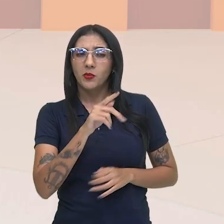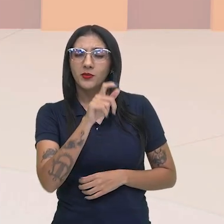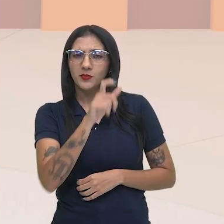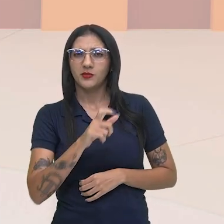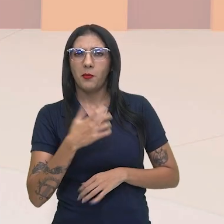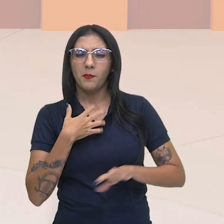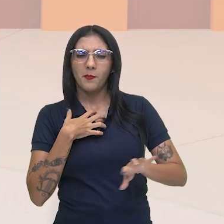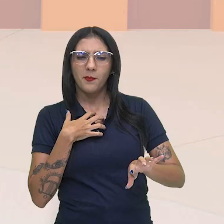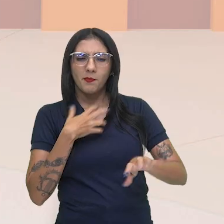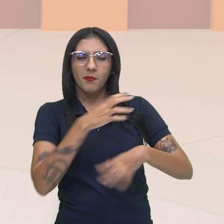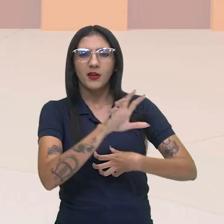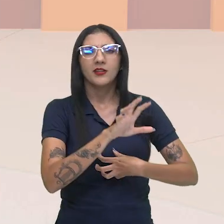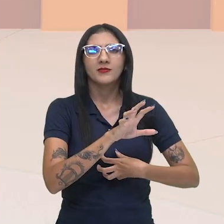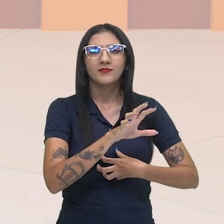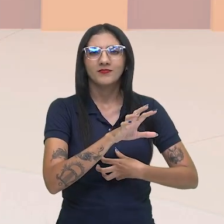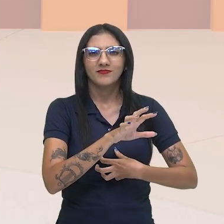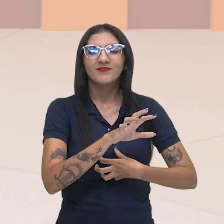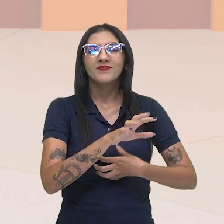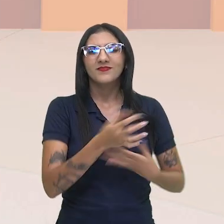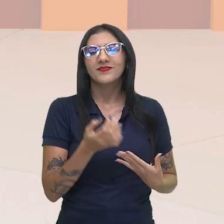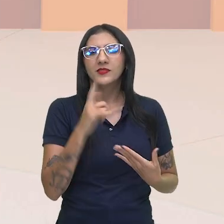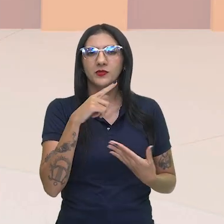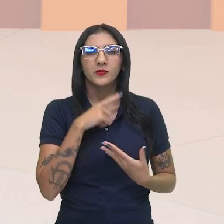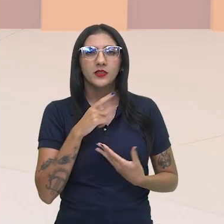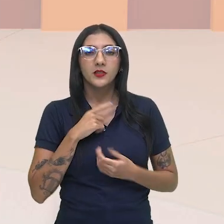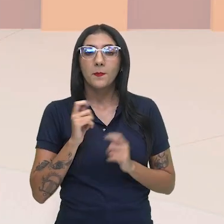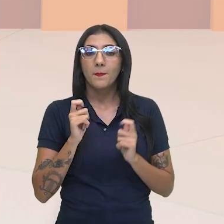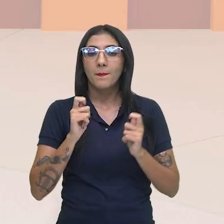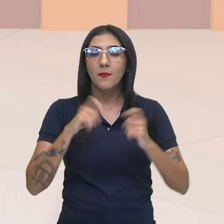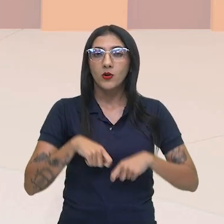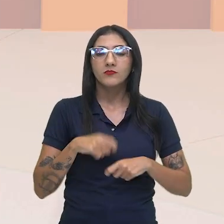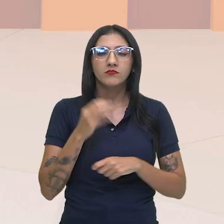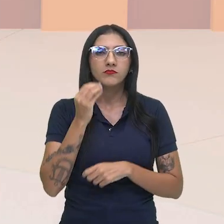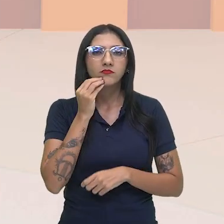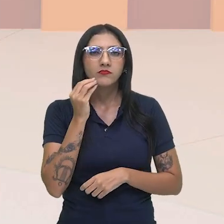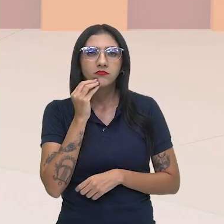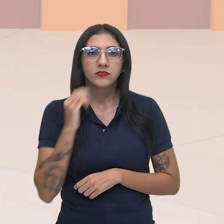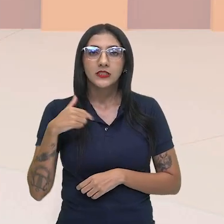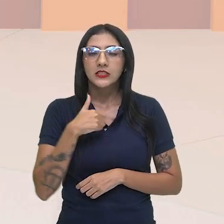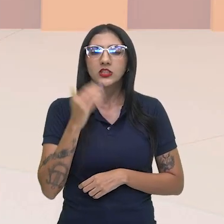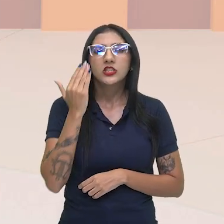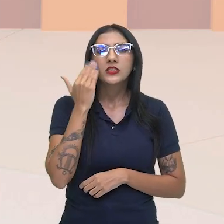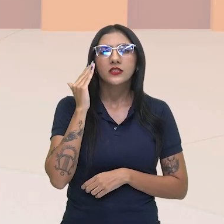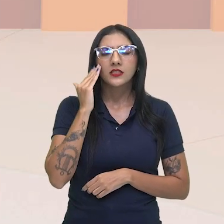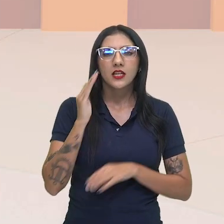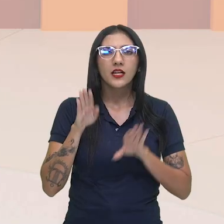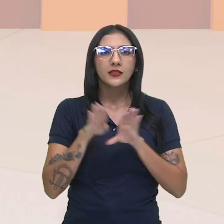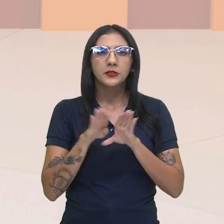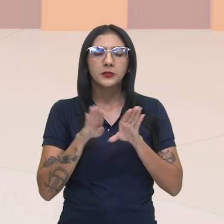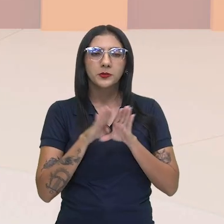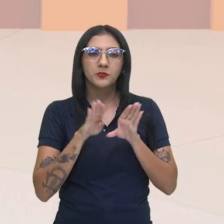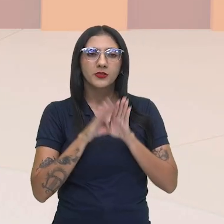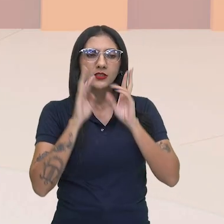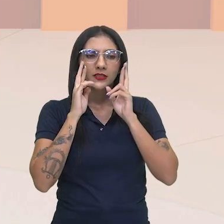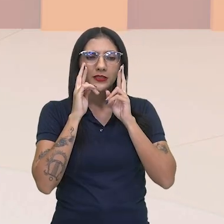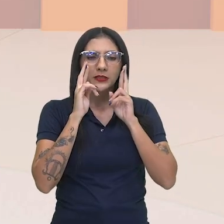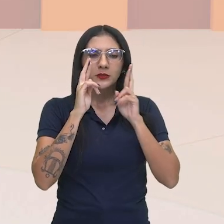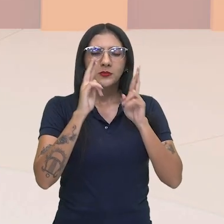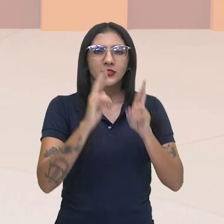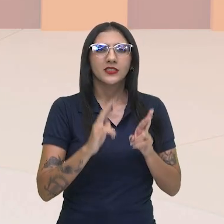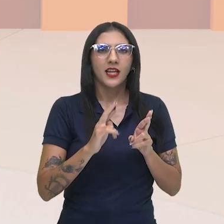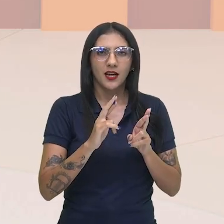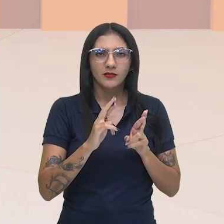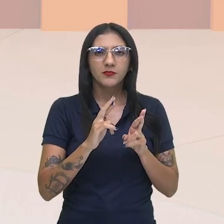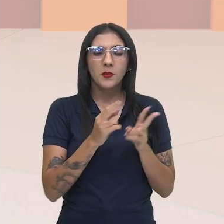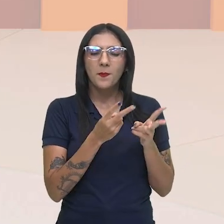estou só nesse mundo. A empatia, ela nos permite entender e ressoar com as